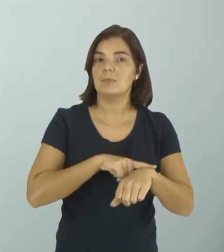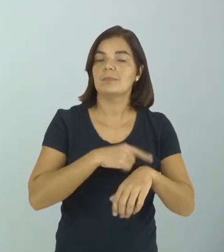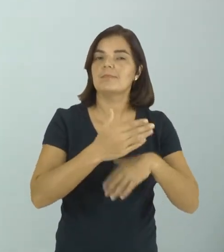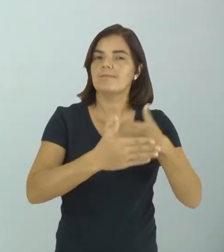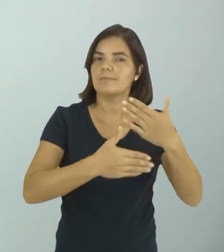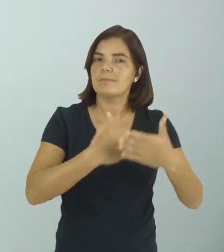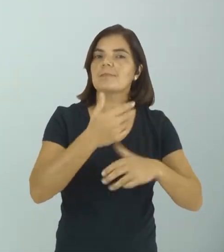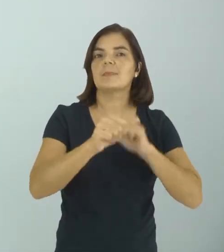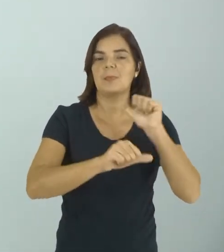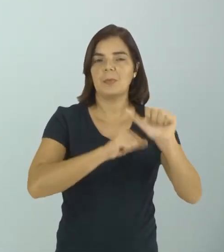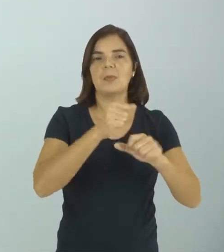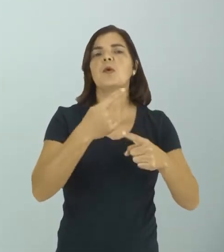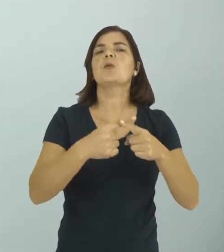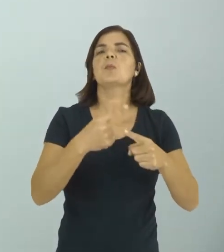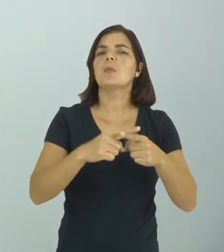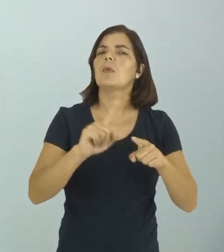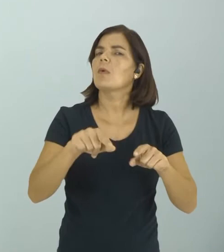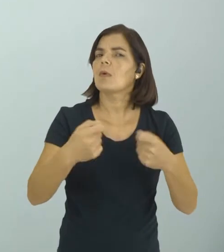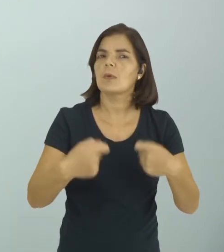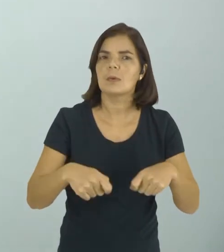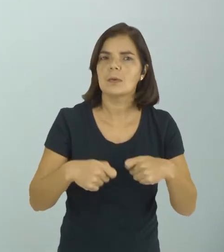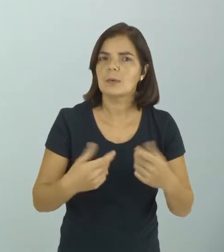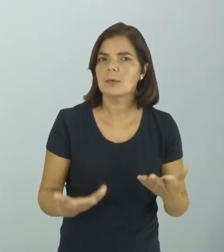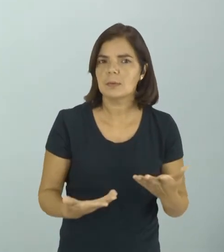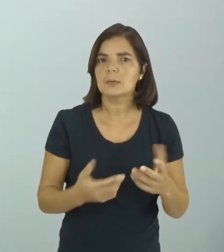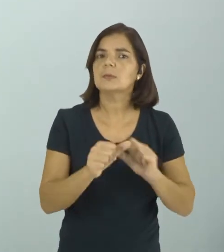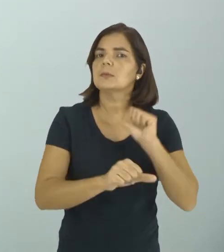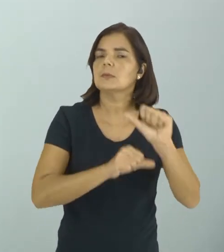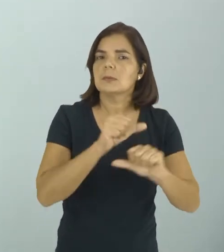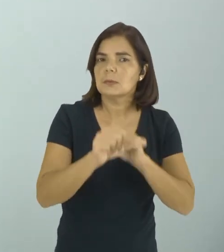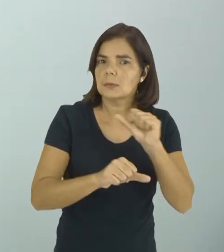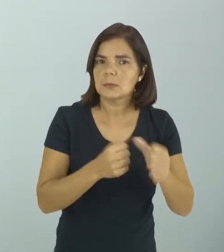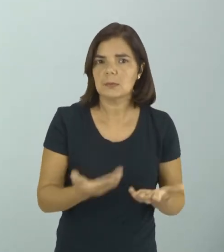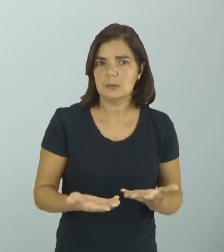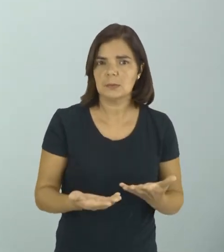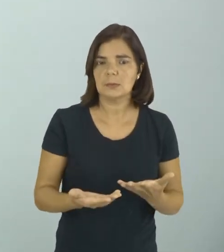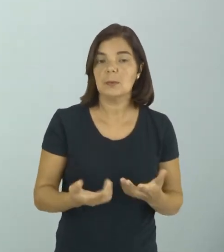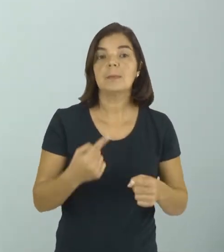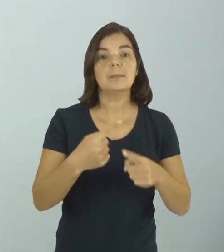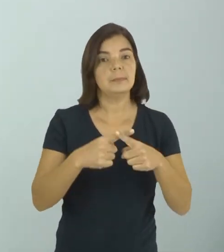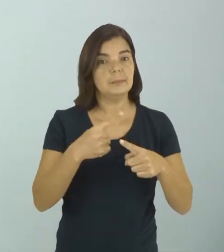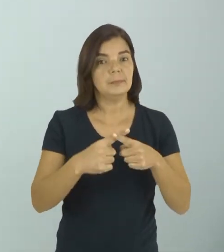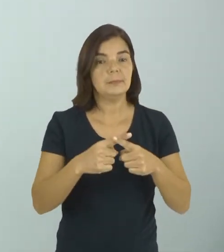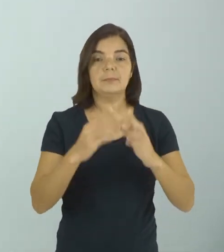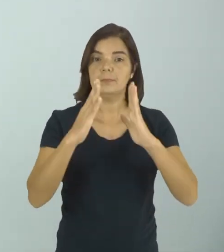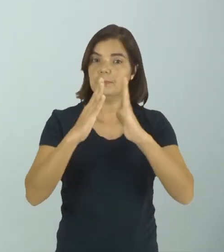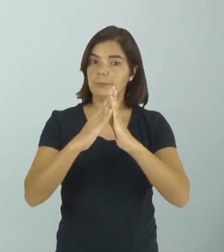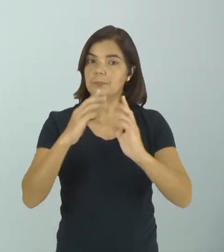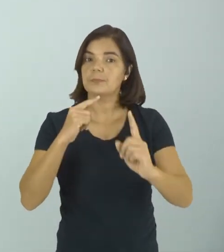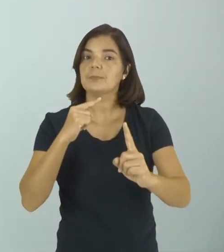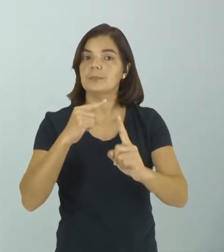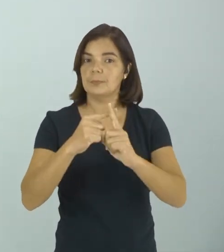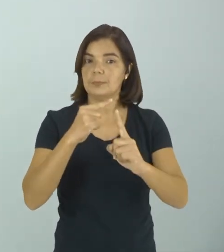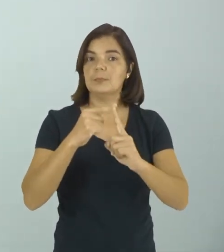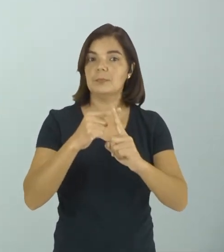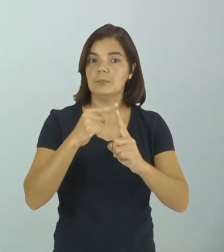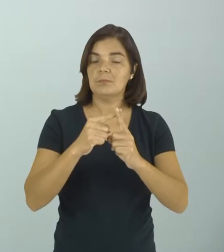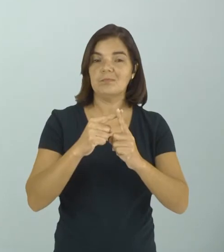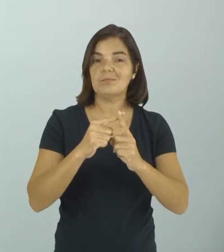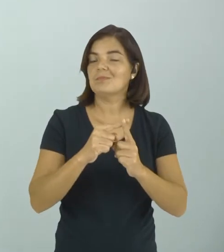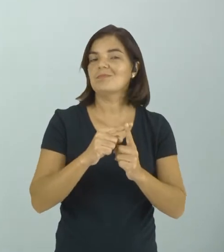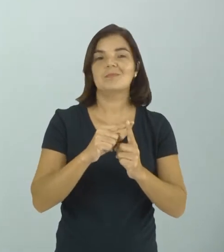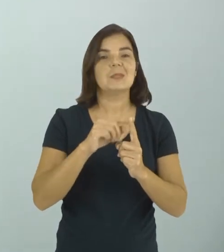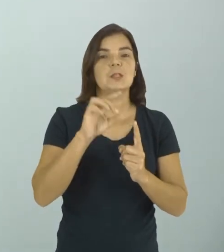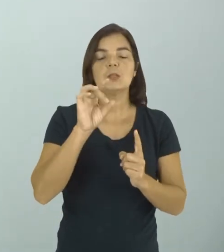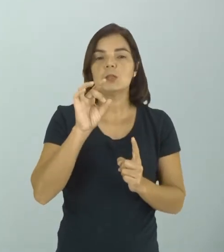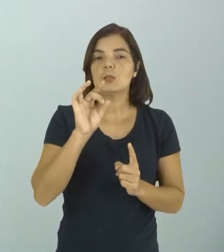passando por mudança. Por que era necessário essa transformação, essa reforma? Porque a igreja ela não